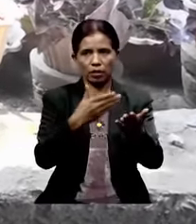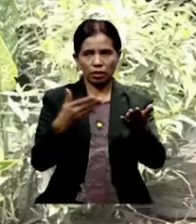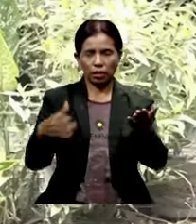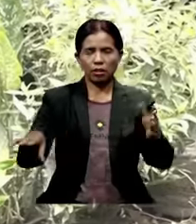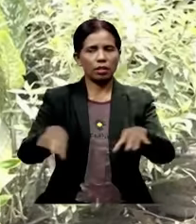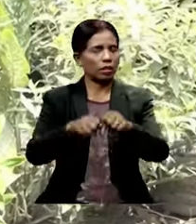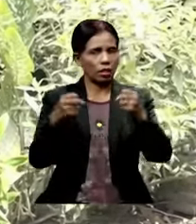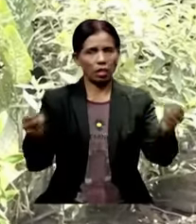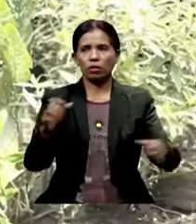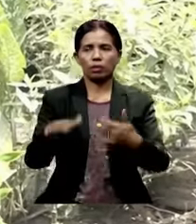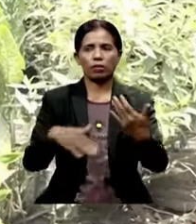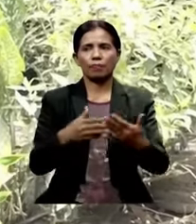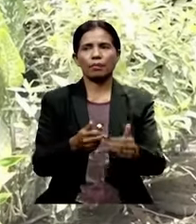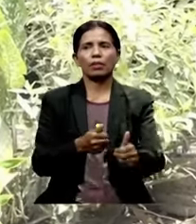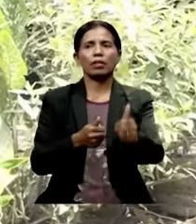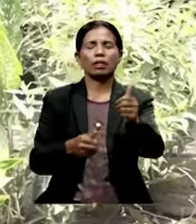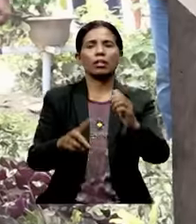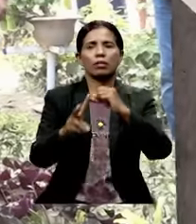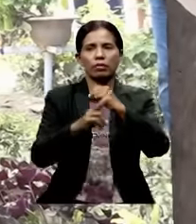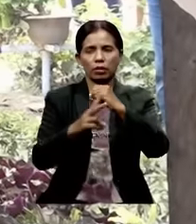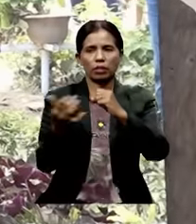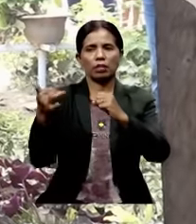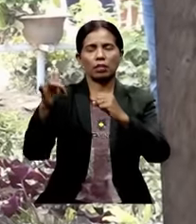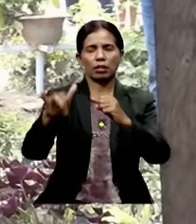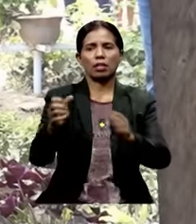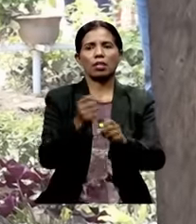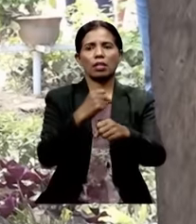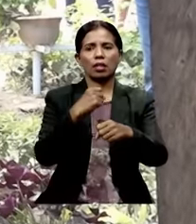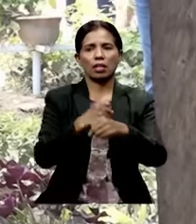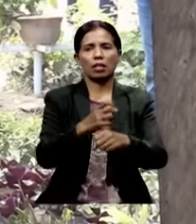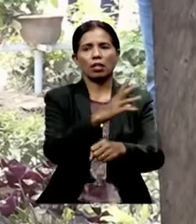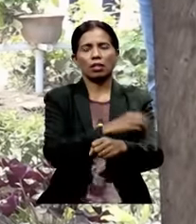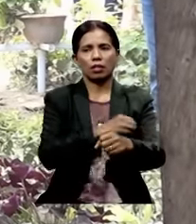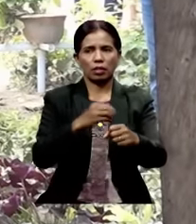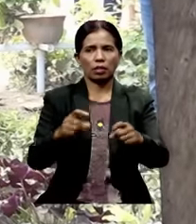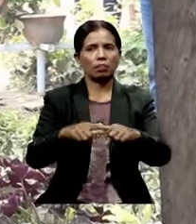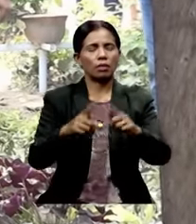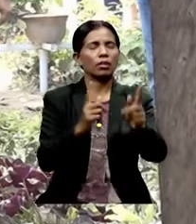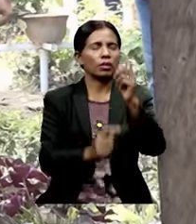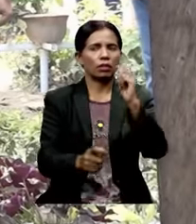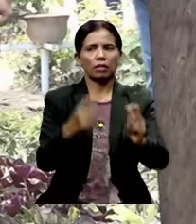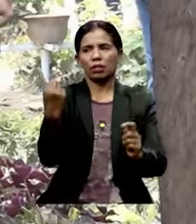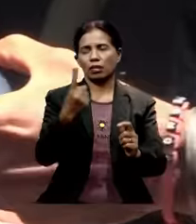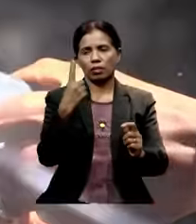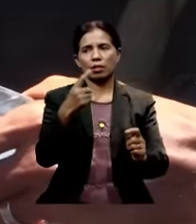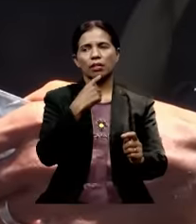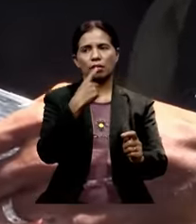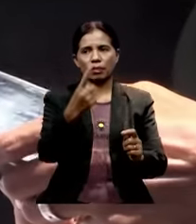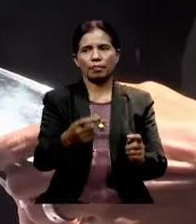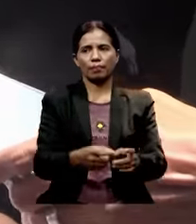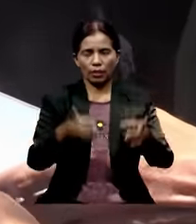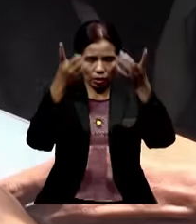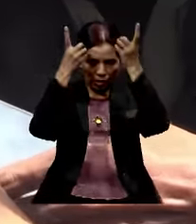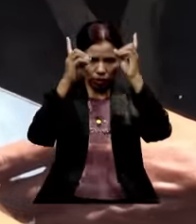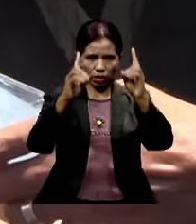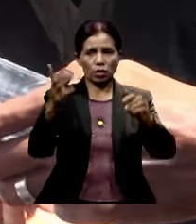roto. Tuir advogado si vítima hirakne ni aparte halona terceiro embargo mai be tribunal la fatin indifere decisão ne antes